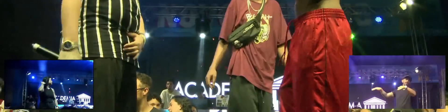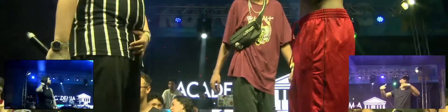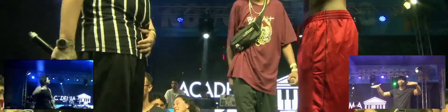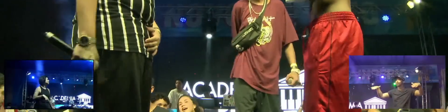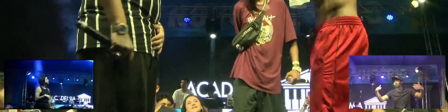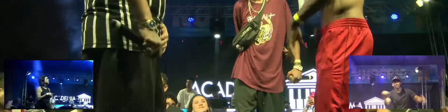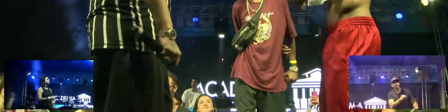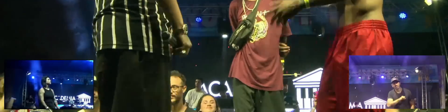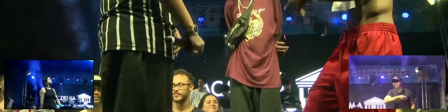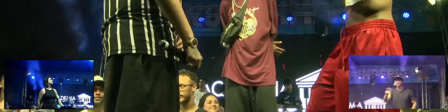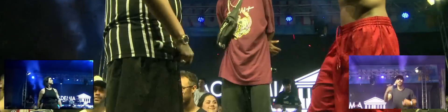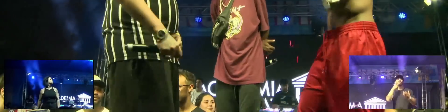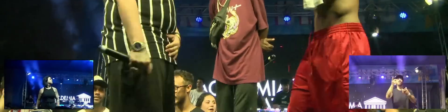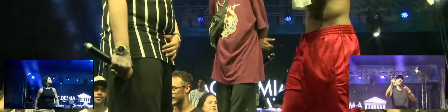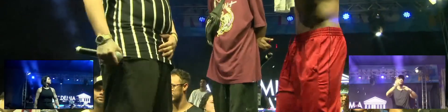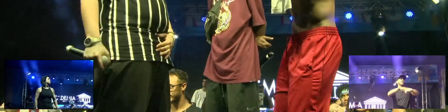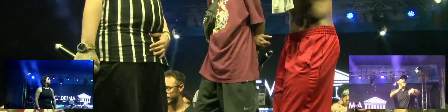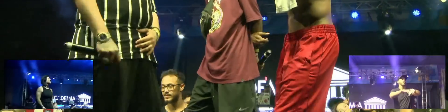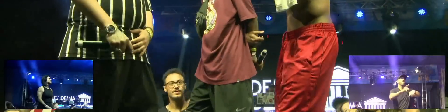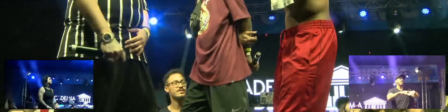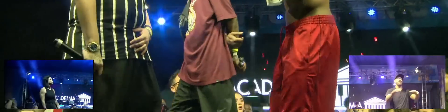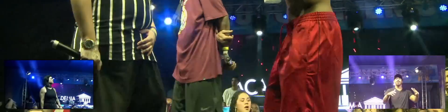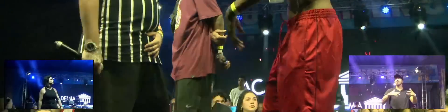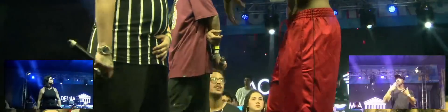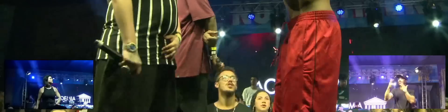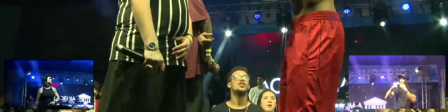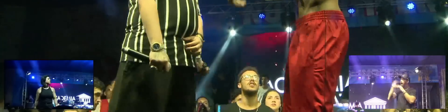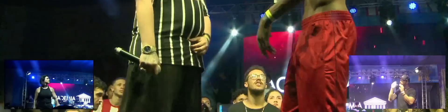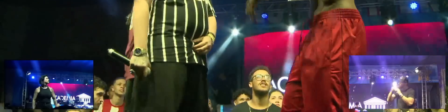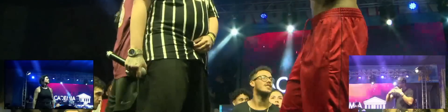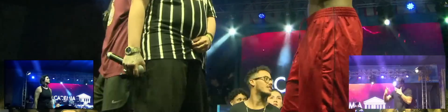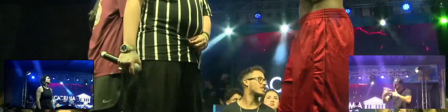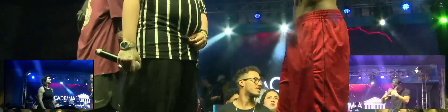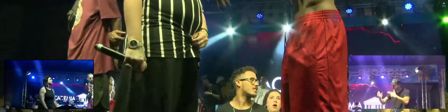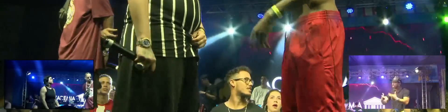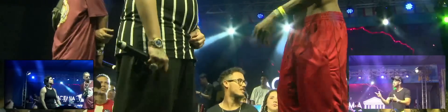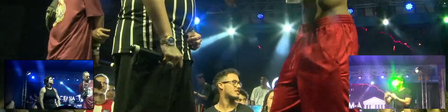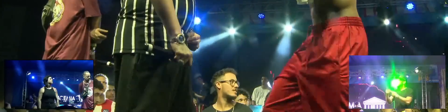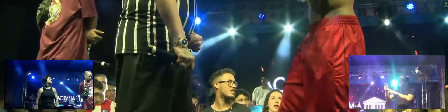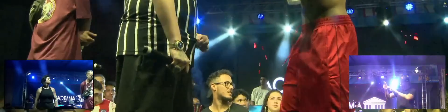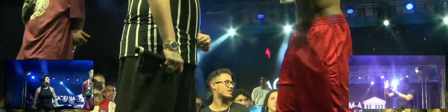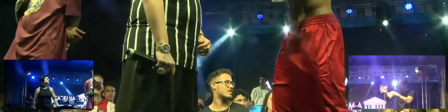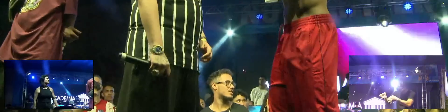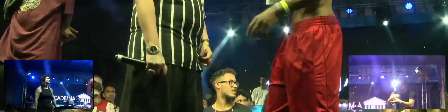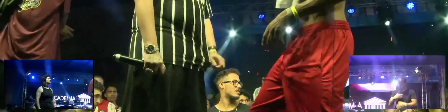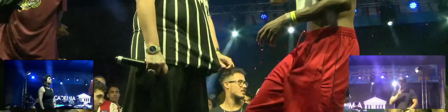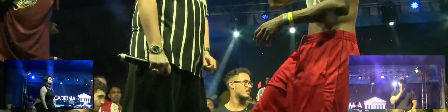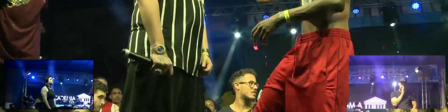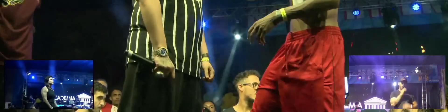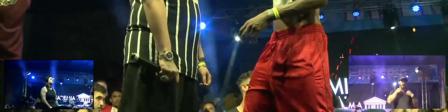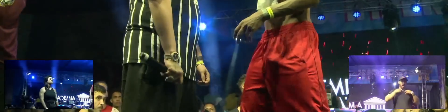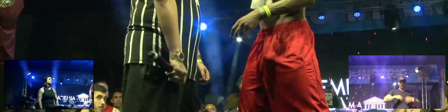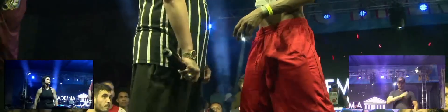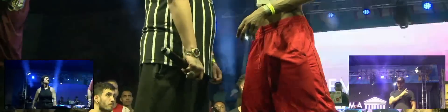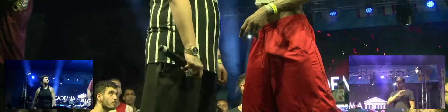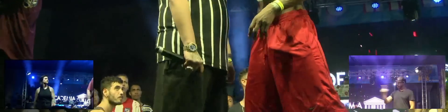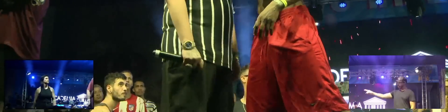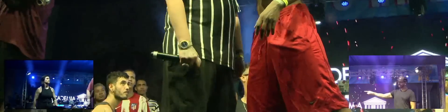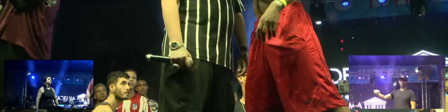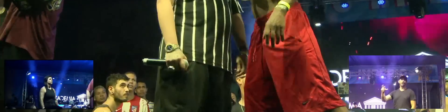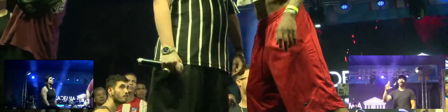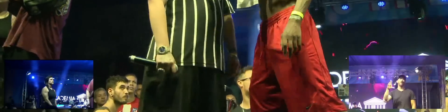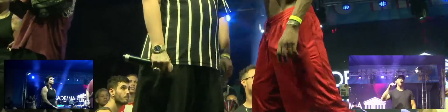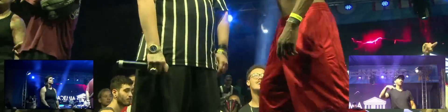Eu chego fazendo Em cada detalhe Nego, o vai rimando acelerado Meu parceiro Tá ligado? Eu tô no sigilo Camisa do Corinthians Valeu, Ronaldo Com